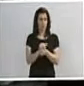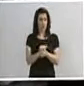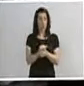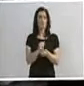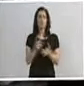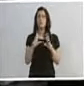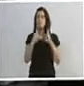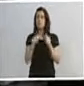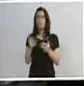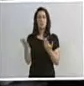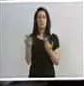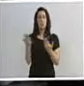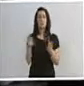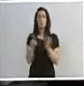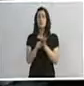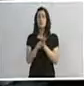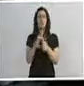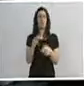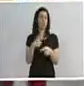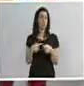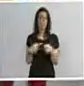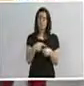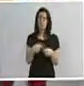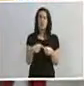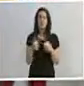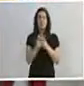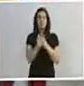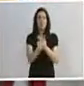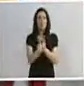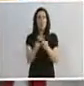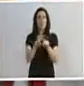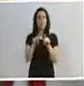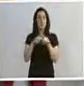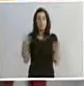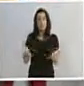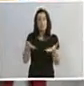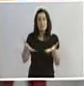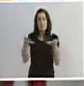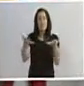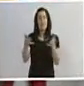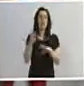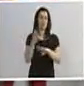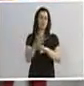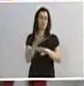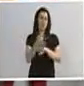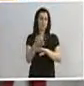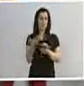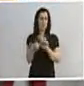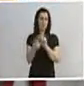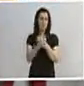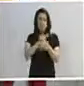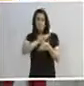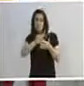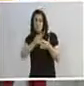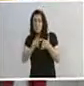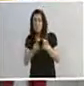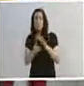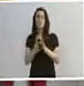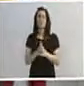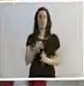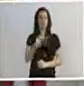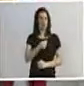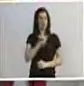nossa cidade, que tem a oportunidade de acompanhar e serem estimulados por esses jovens que têm, através do esporte, da prática de uma